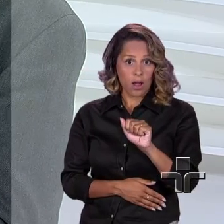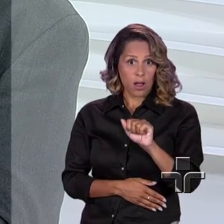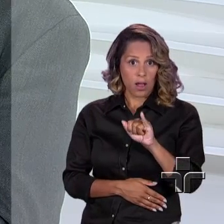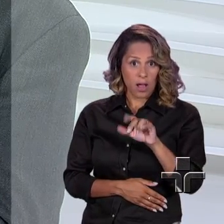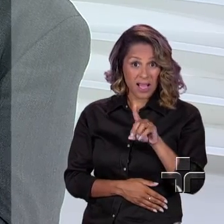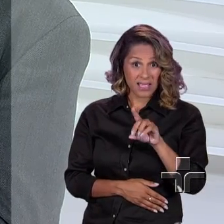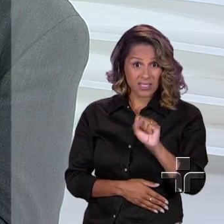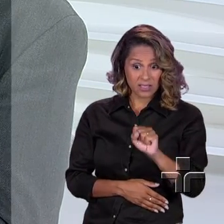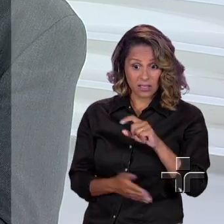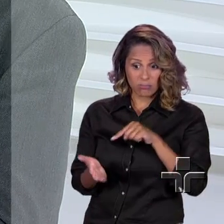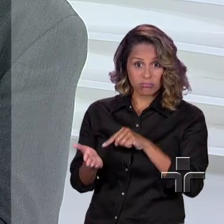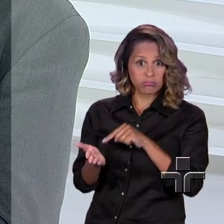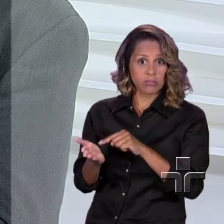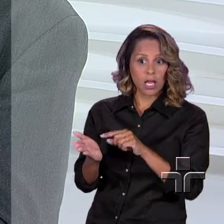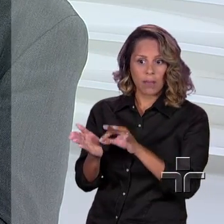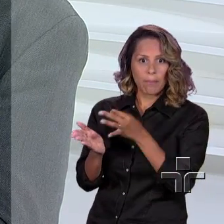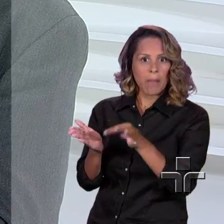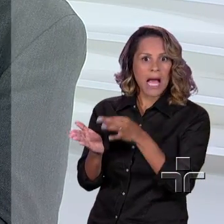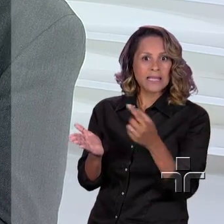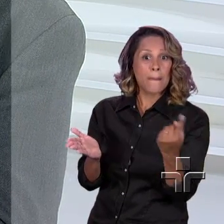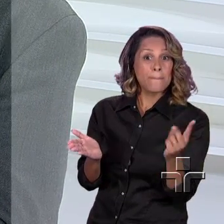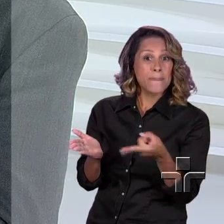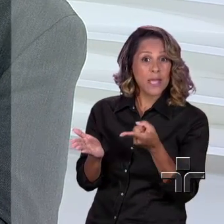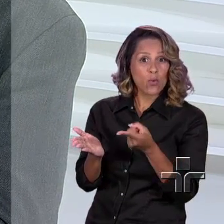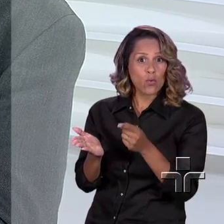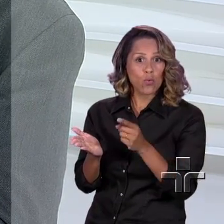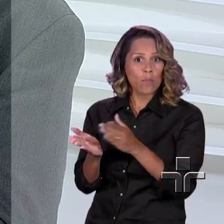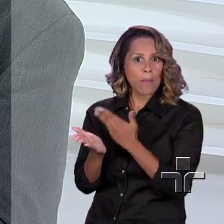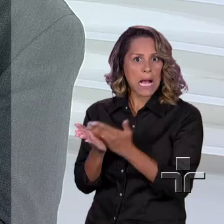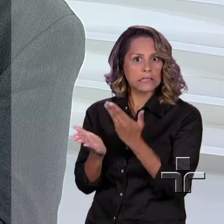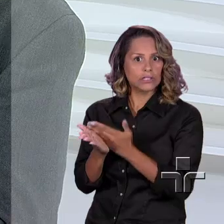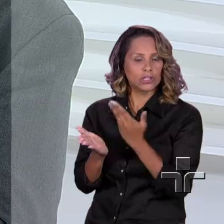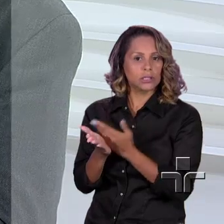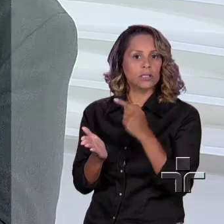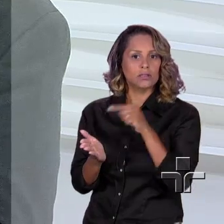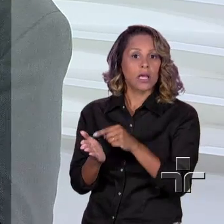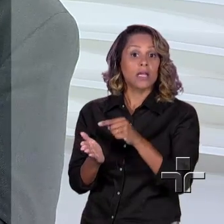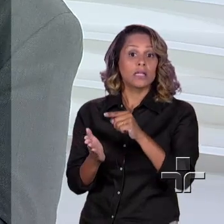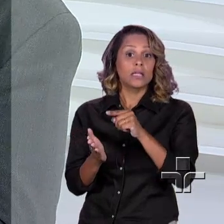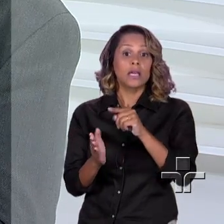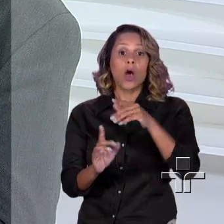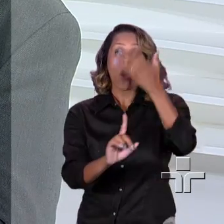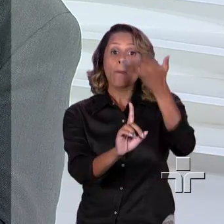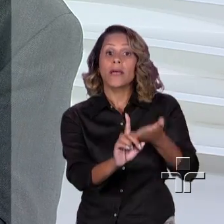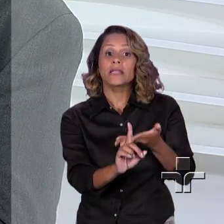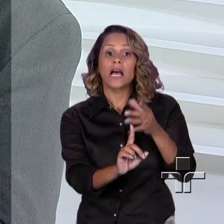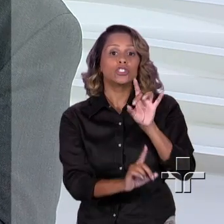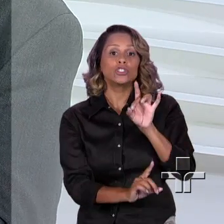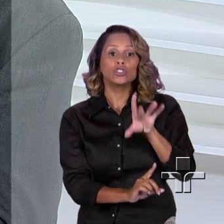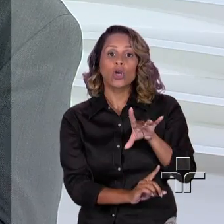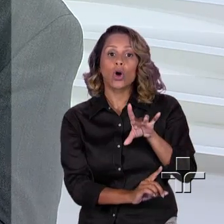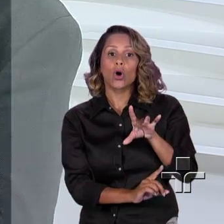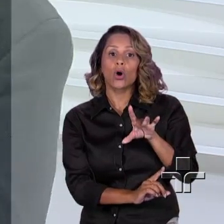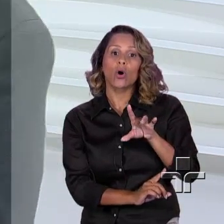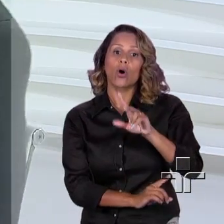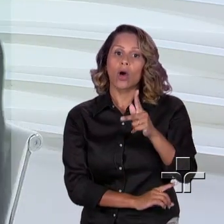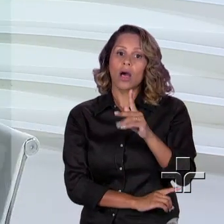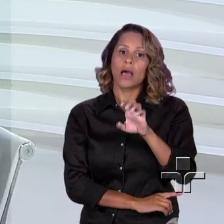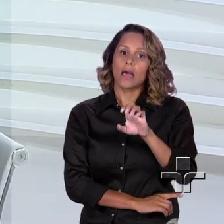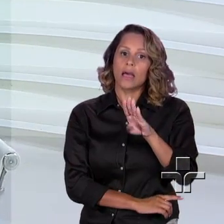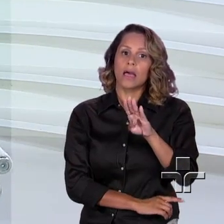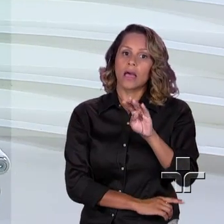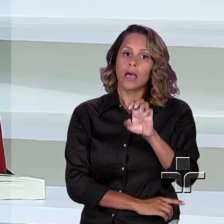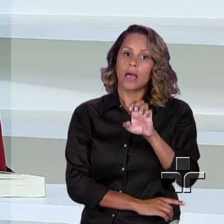1000 páginas a Herbert Daniel, reconhecendo só o valor Herbert de só Herbert Daniel. Esse livro de 1000 páginas, como ele foi um livro